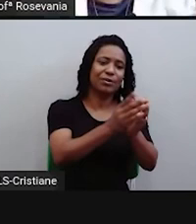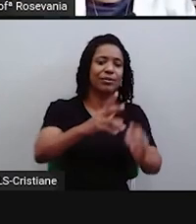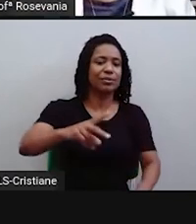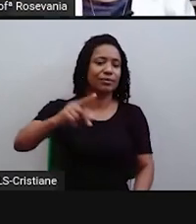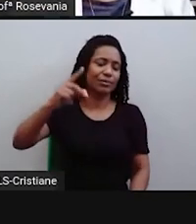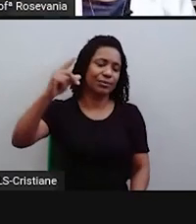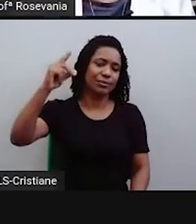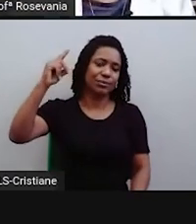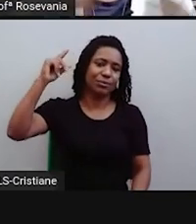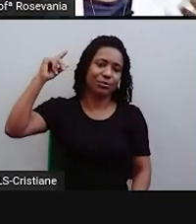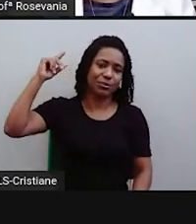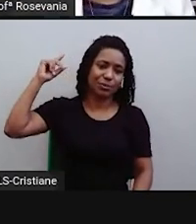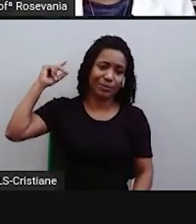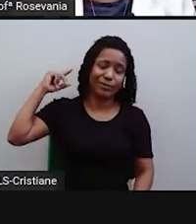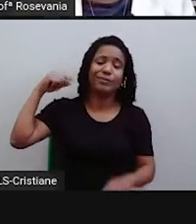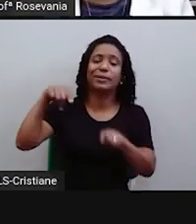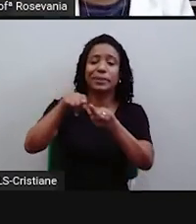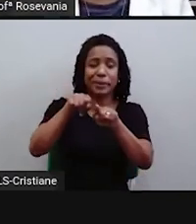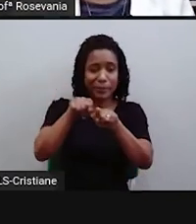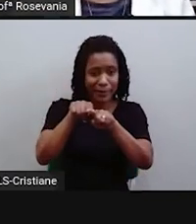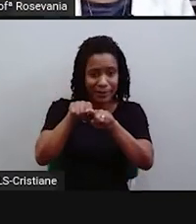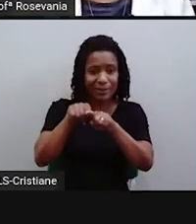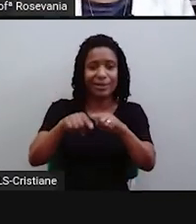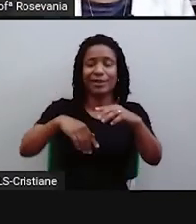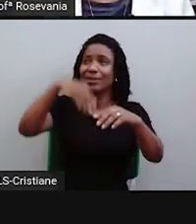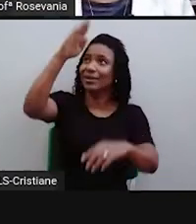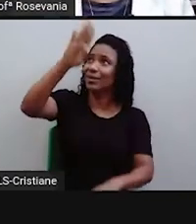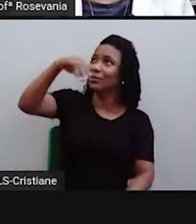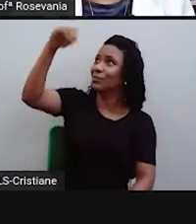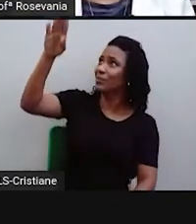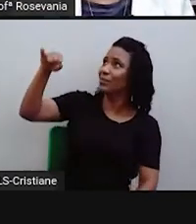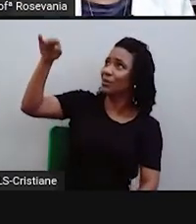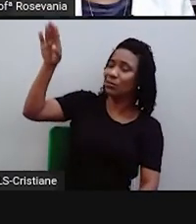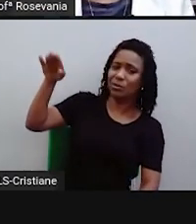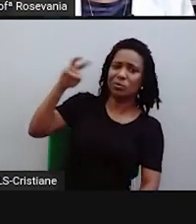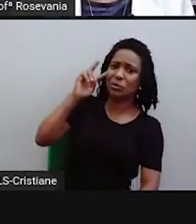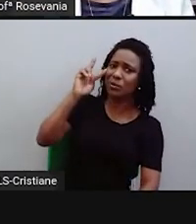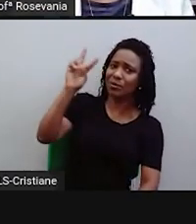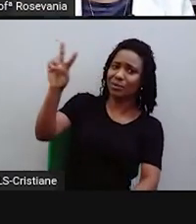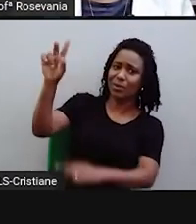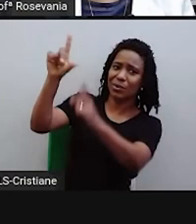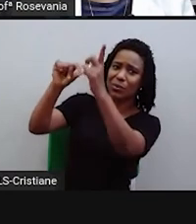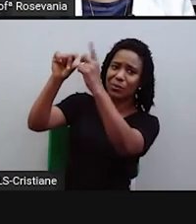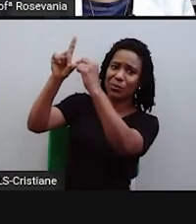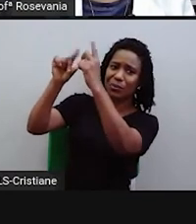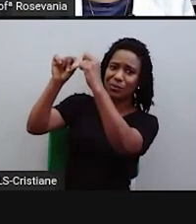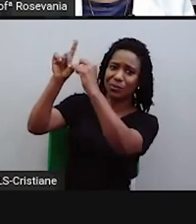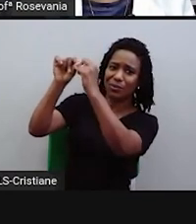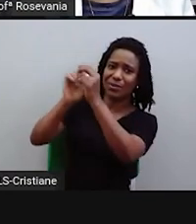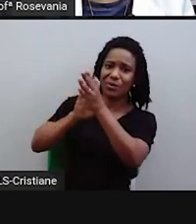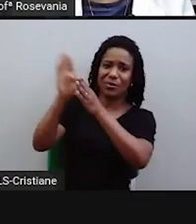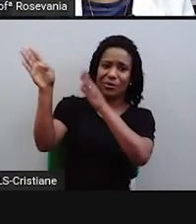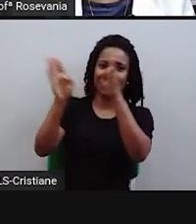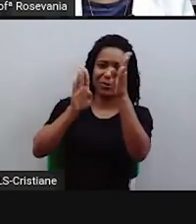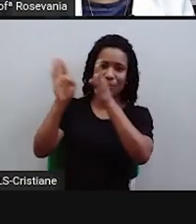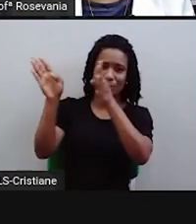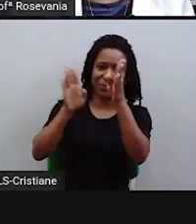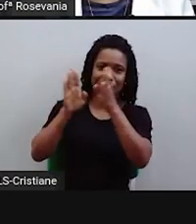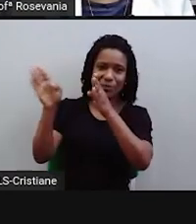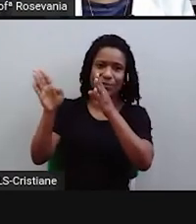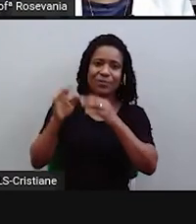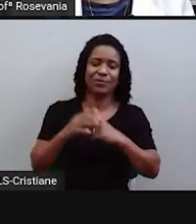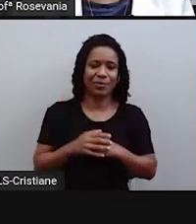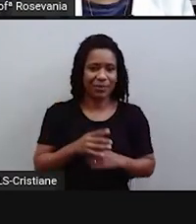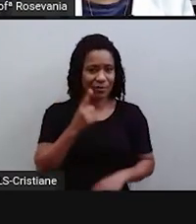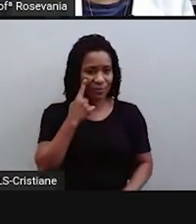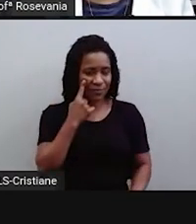até nas pinturas rupestres de que já se utilizava as constelações, né, para poder se orientar. Aqui ela ampliada,